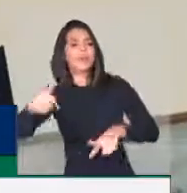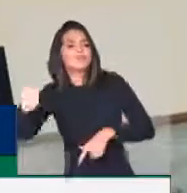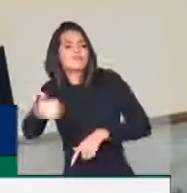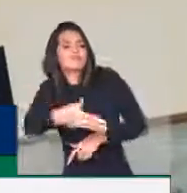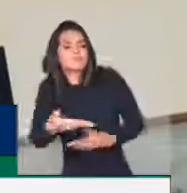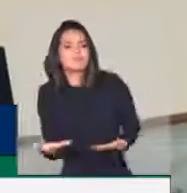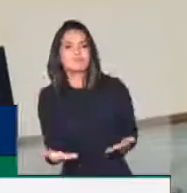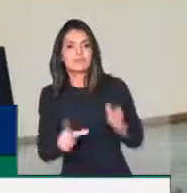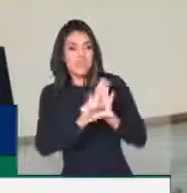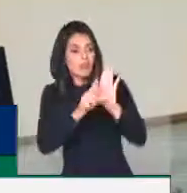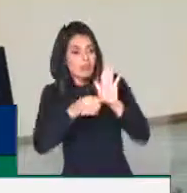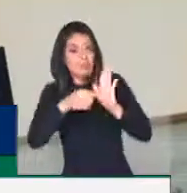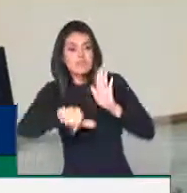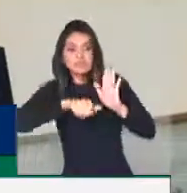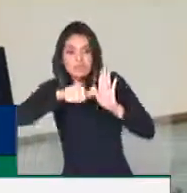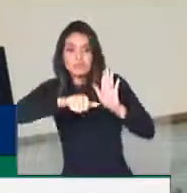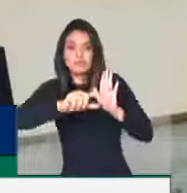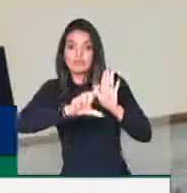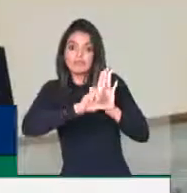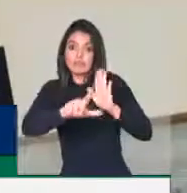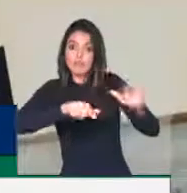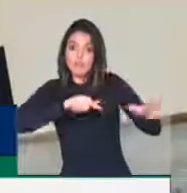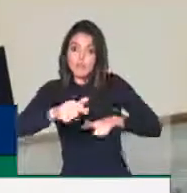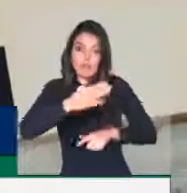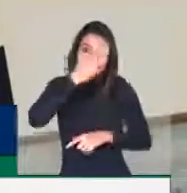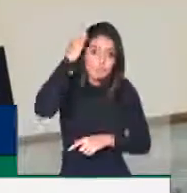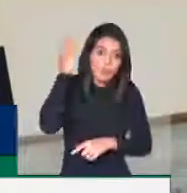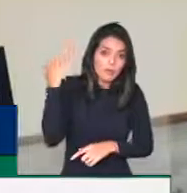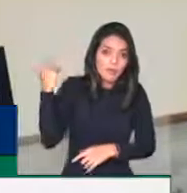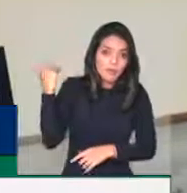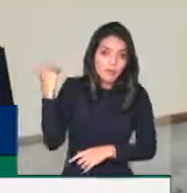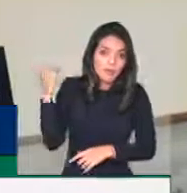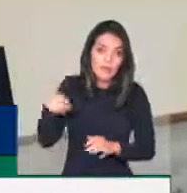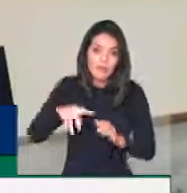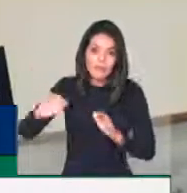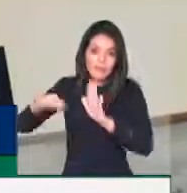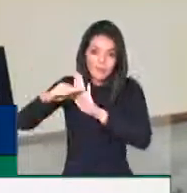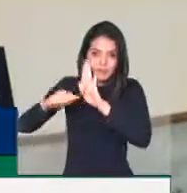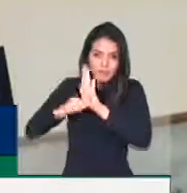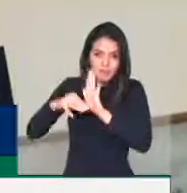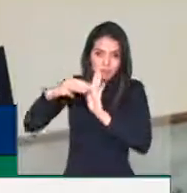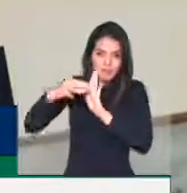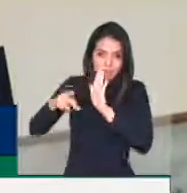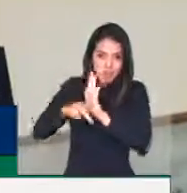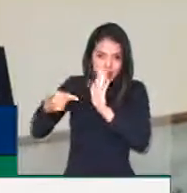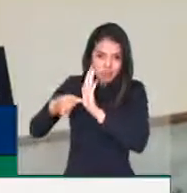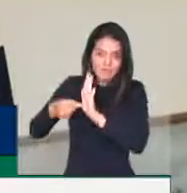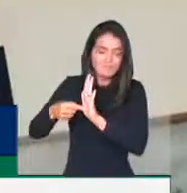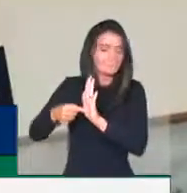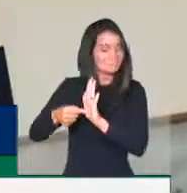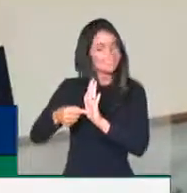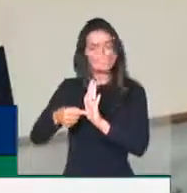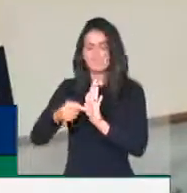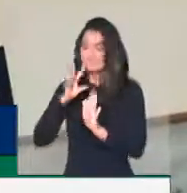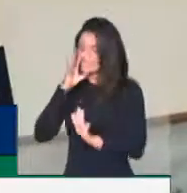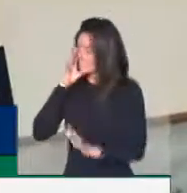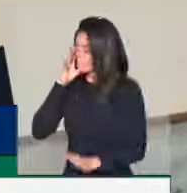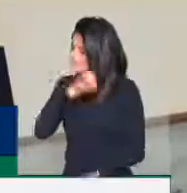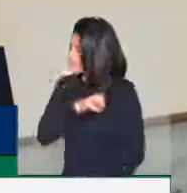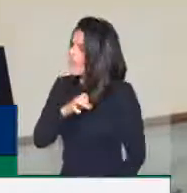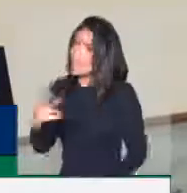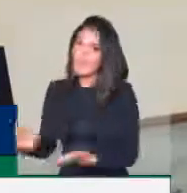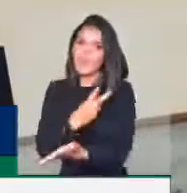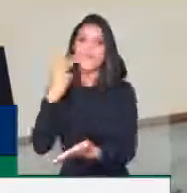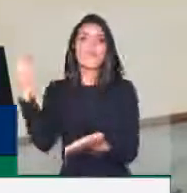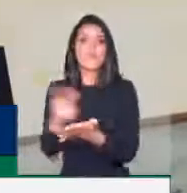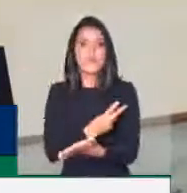Depois da reforma trabalhista do Temer, e insistimos nessa pauta, é um erro brutal. Que a gente consiga retomar em